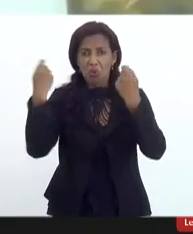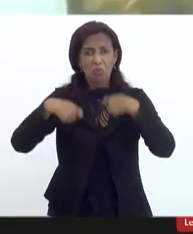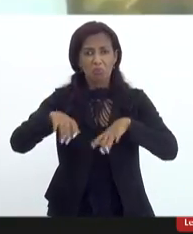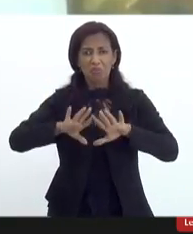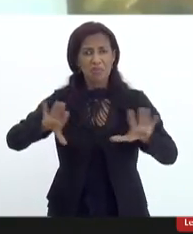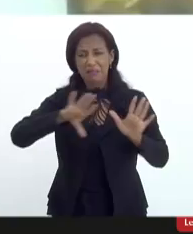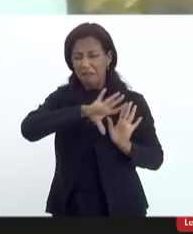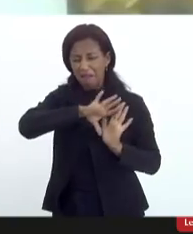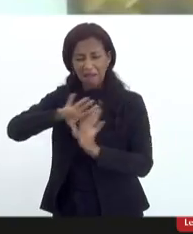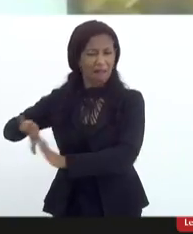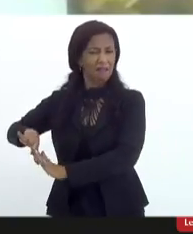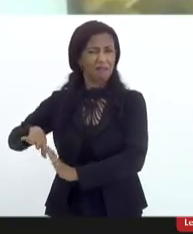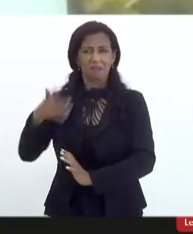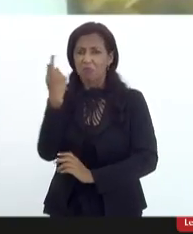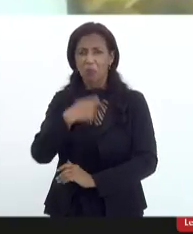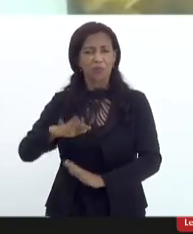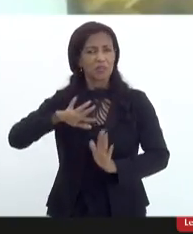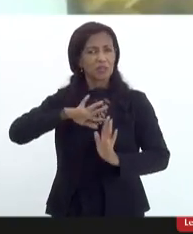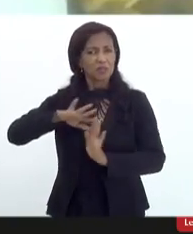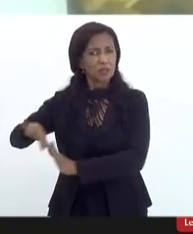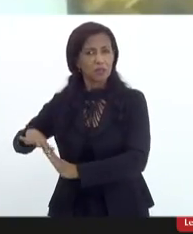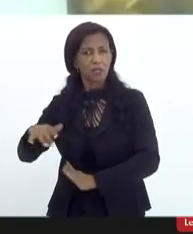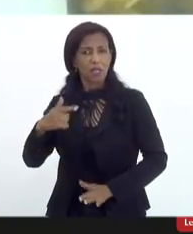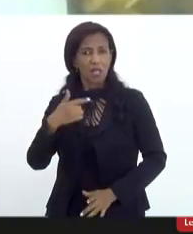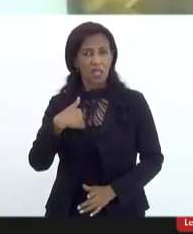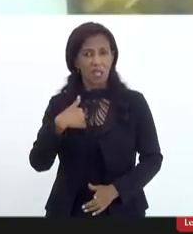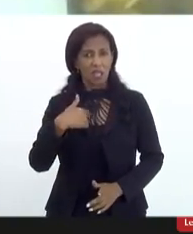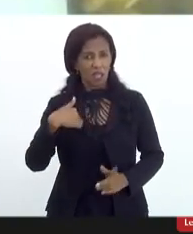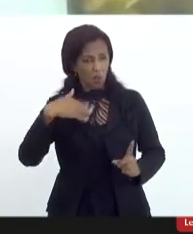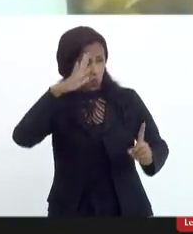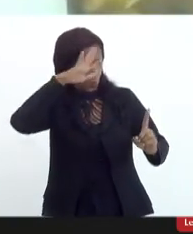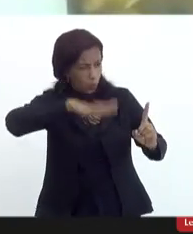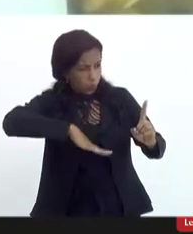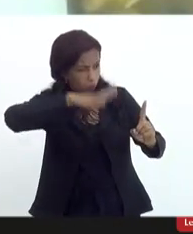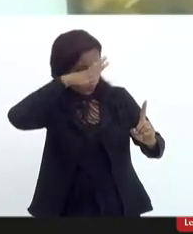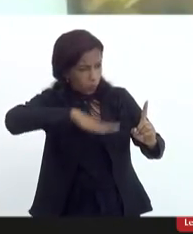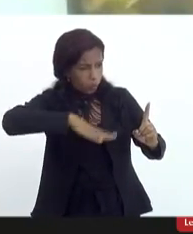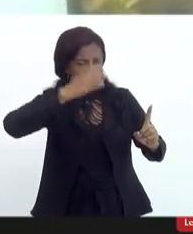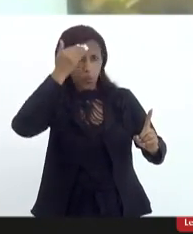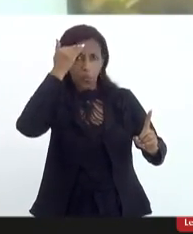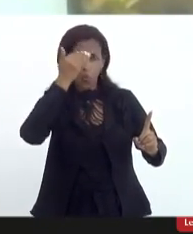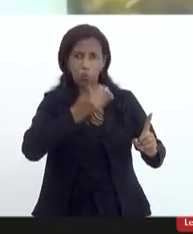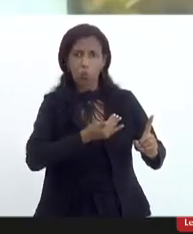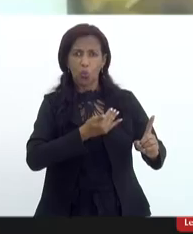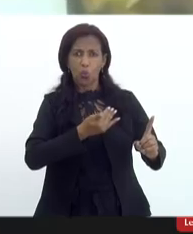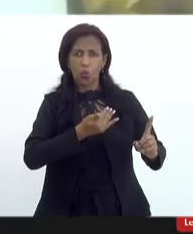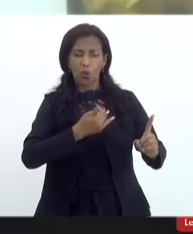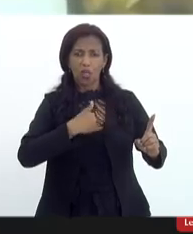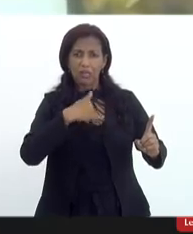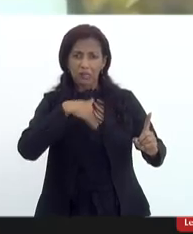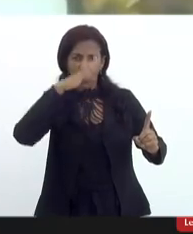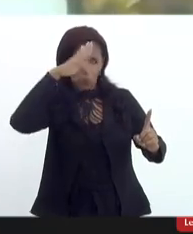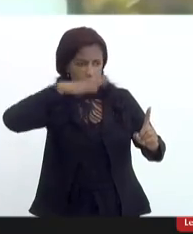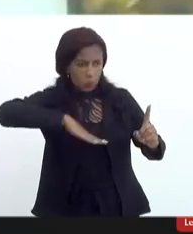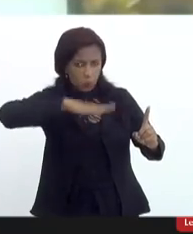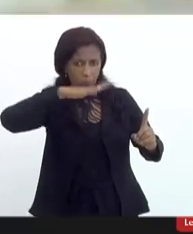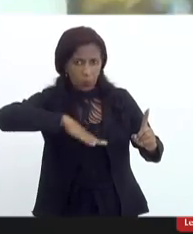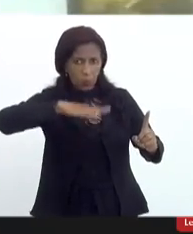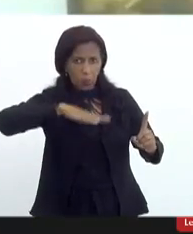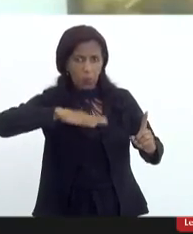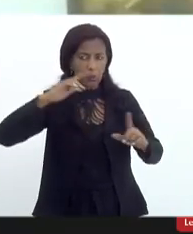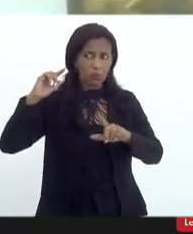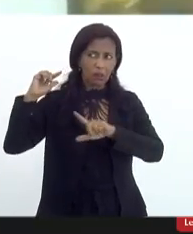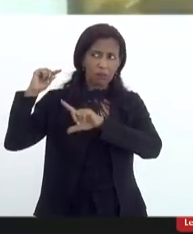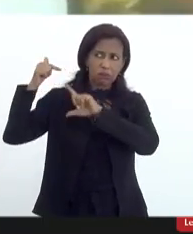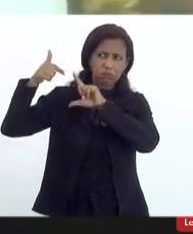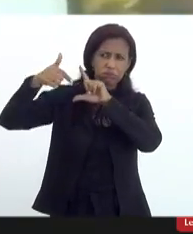existir nada disso, pois eu cultuo a ancestralidade. E cultuar a ancestralidade é